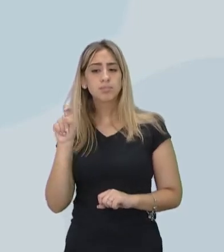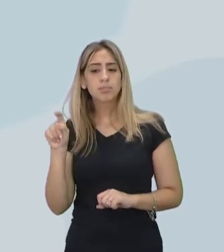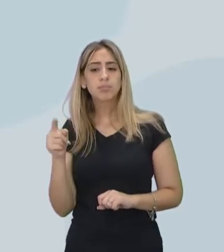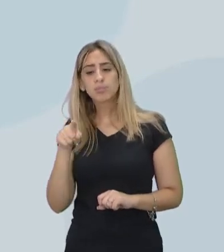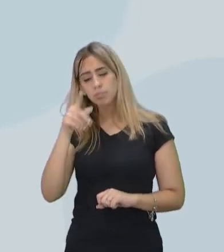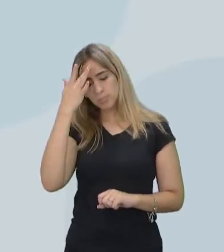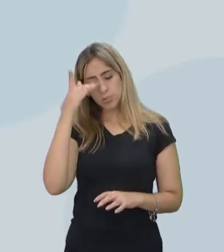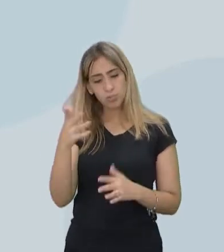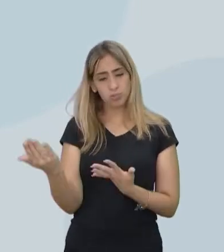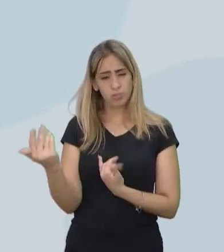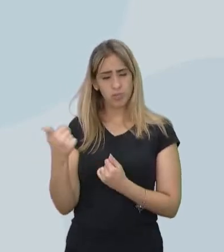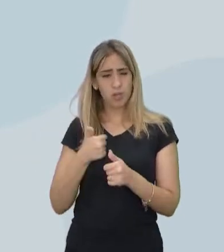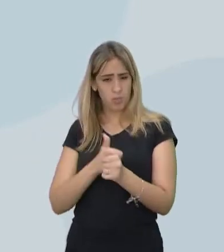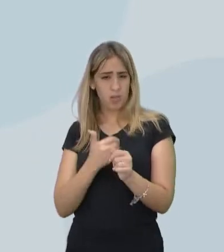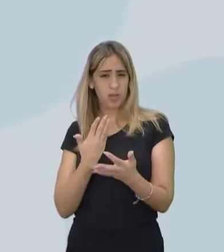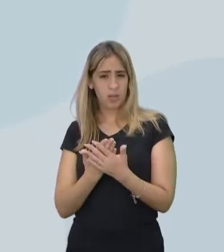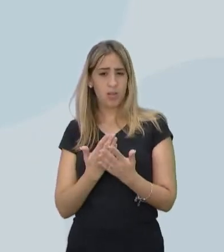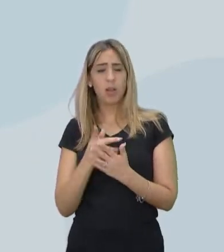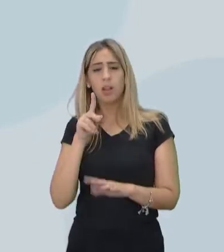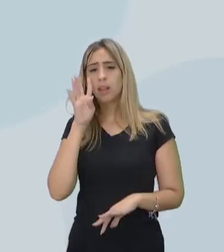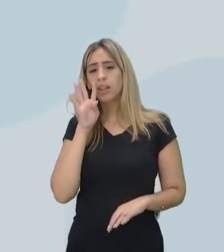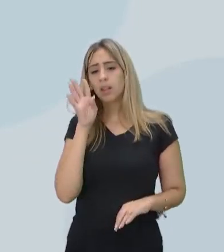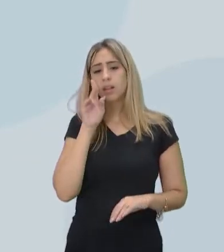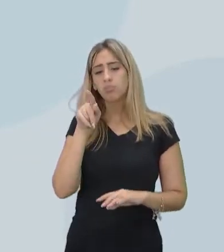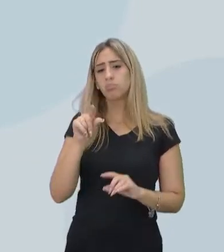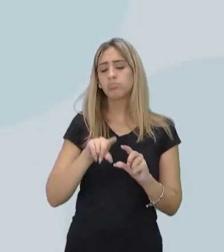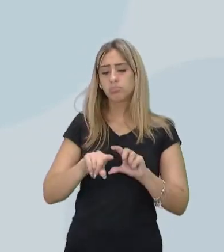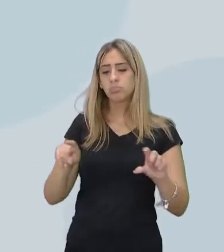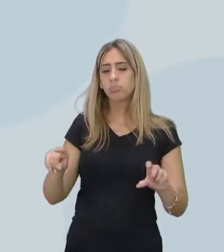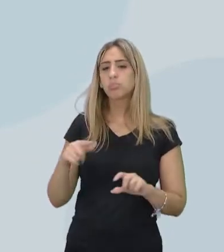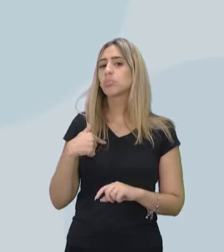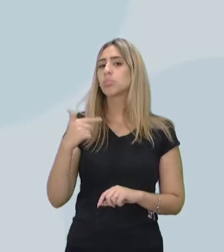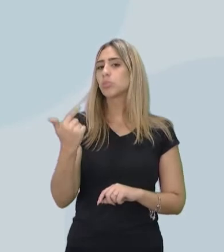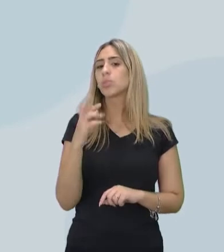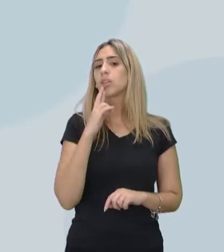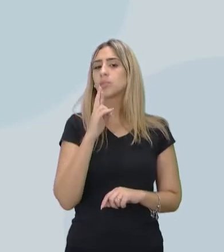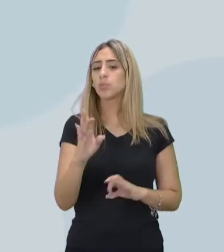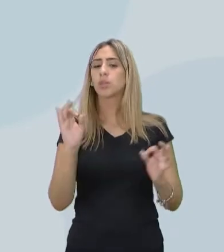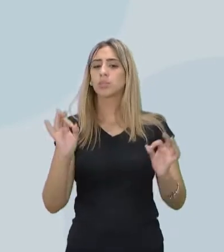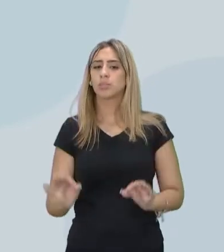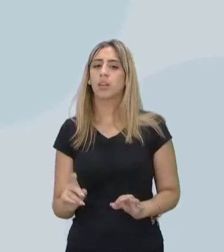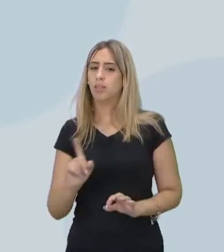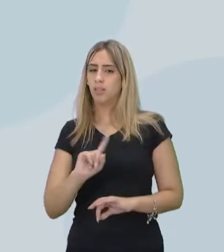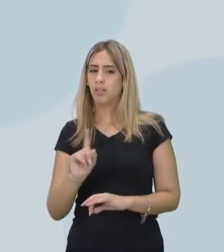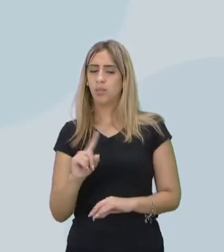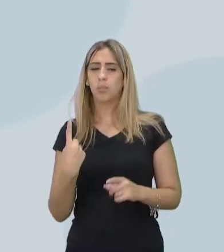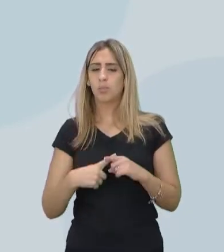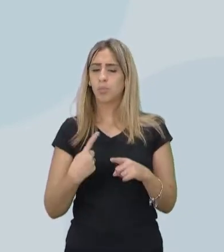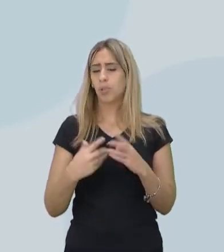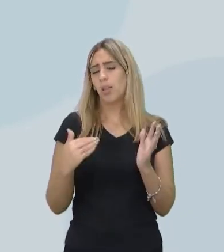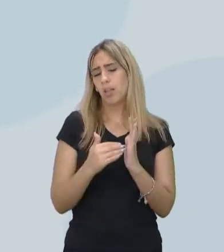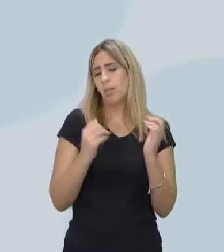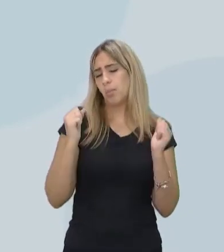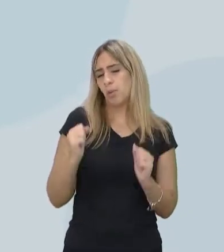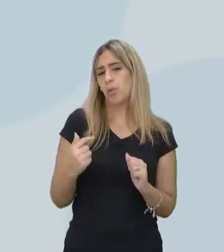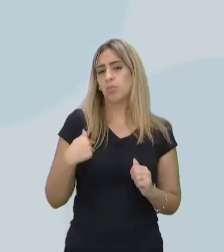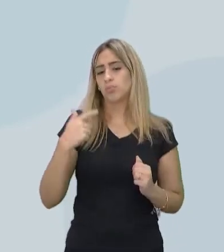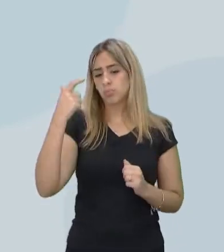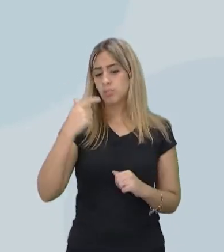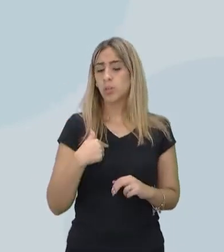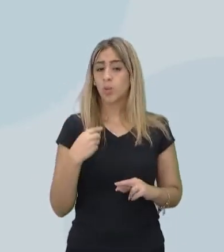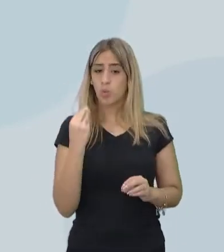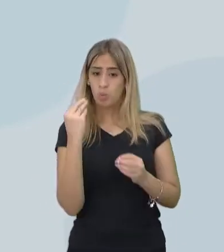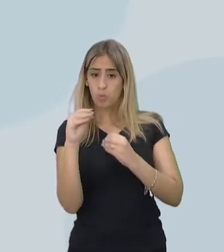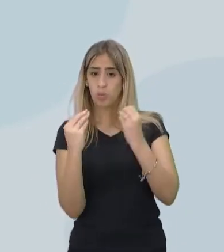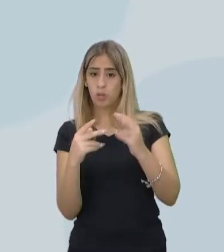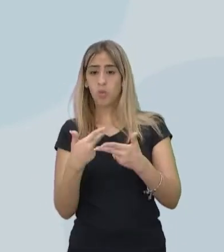que está acompanhando essa aula também, é legal essa parte, porque não tem resposta certa aqui não, Certo. tá? Até porque eu posso... Você colocou algumas aí, é